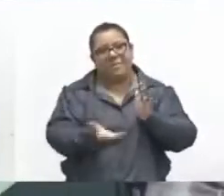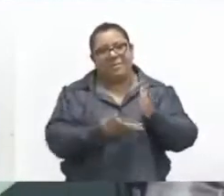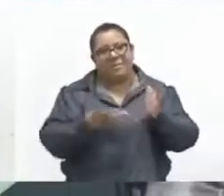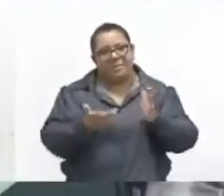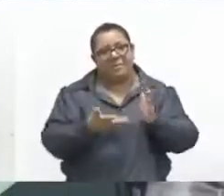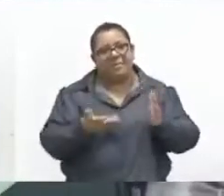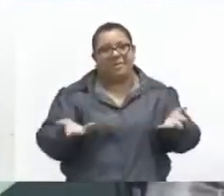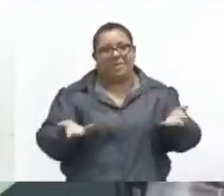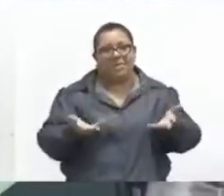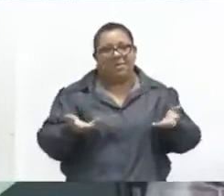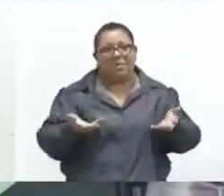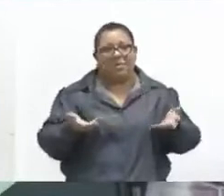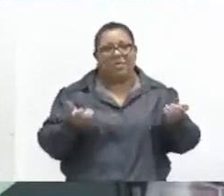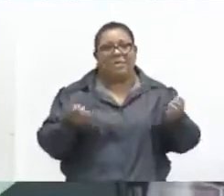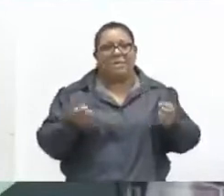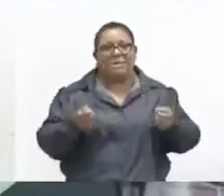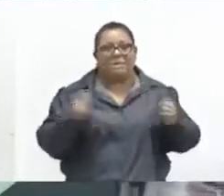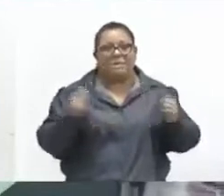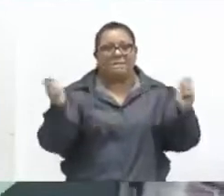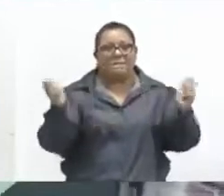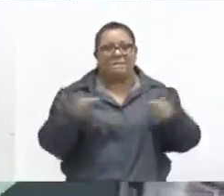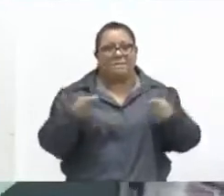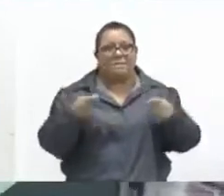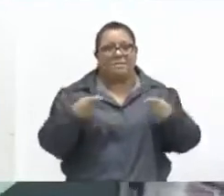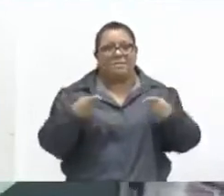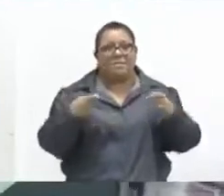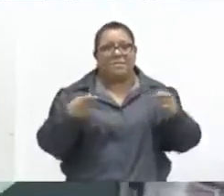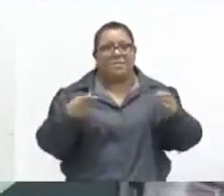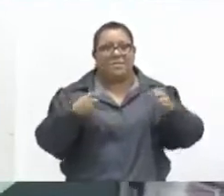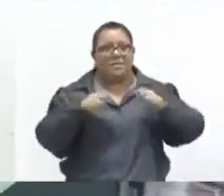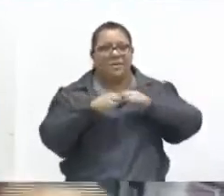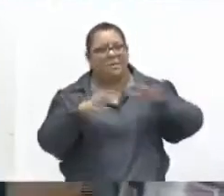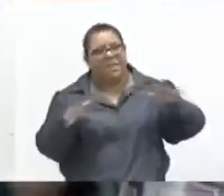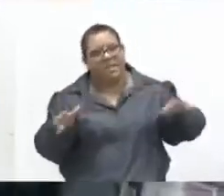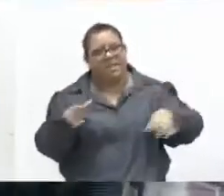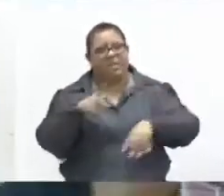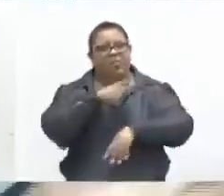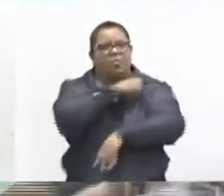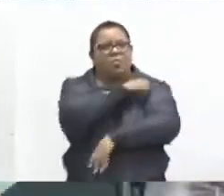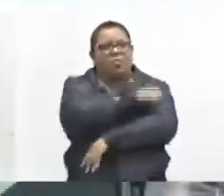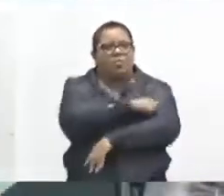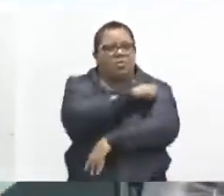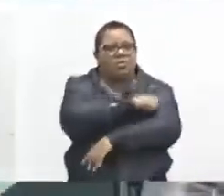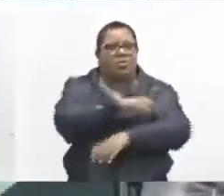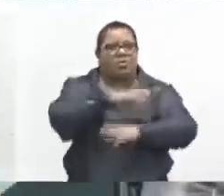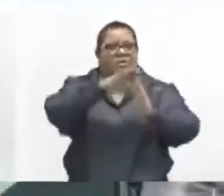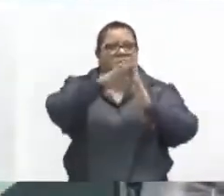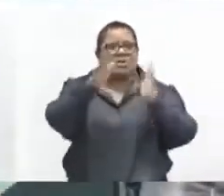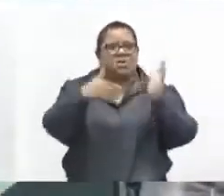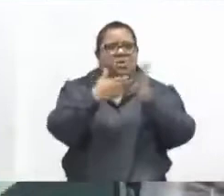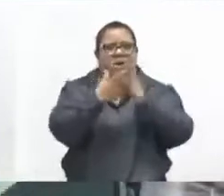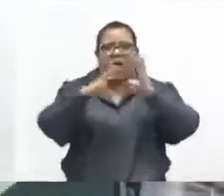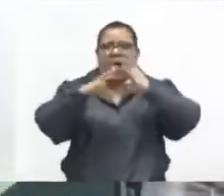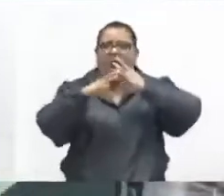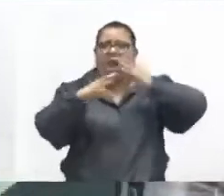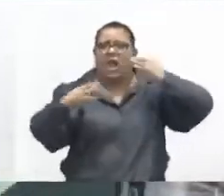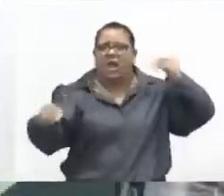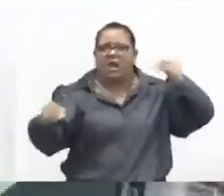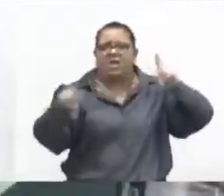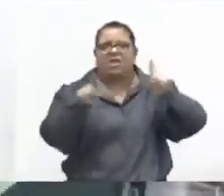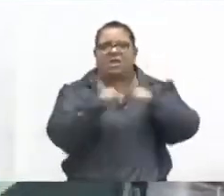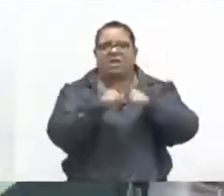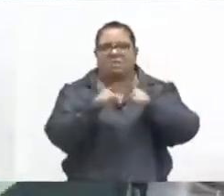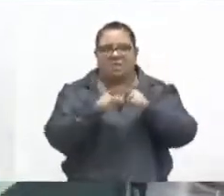só que a gente pode muito mais ampliar isso, né? Por exemplo, estudantes da escola Arena que têm acesso e podem